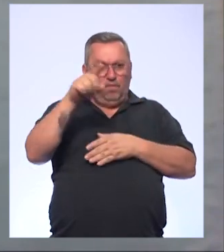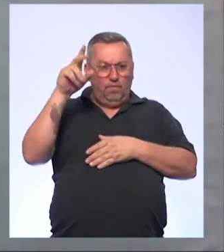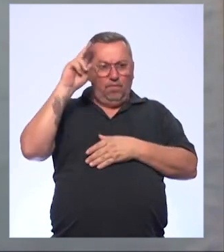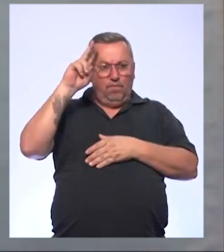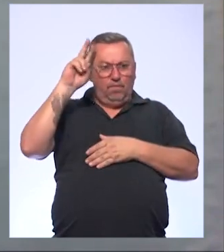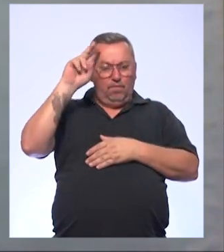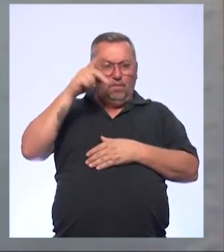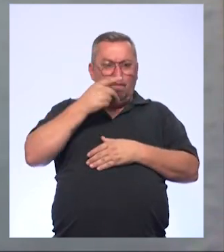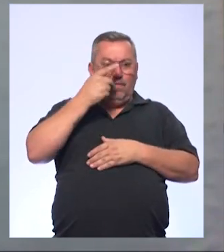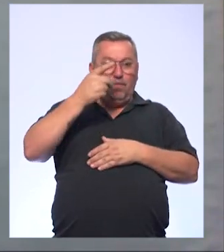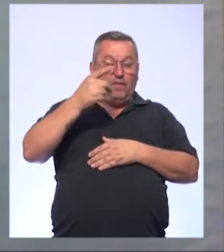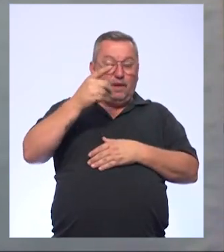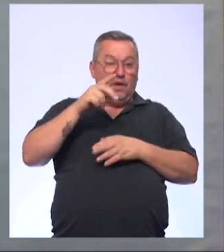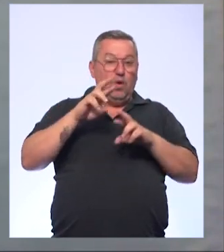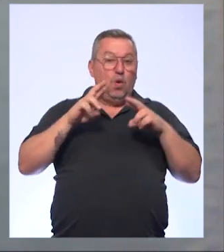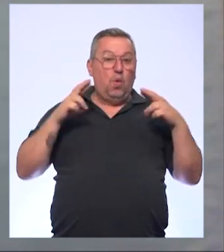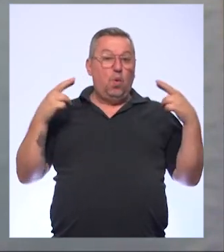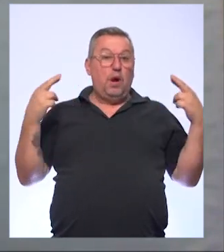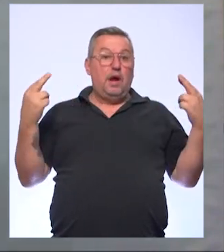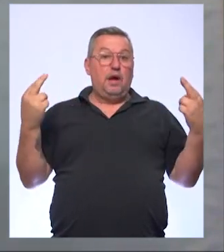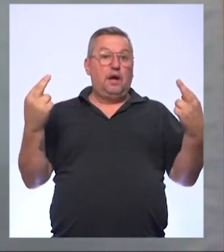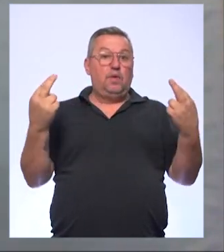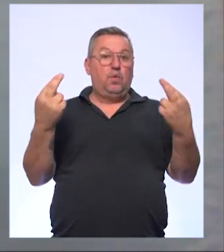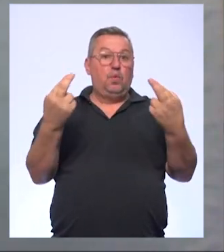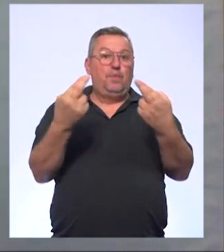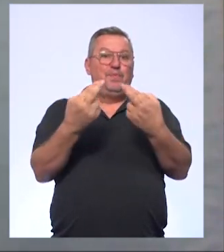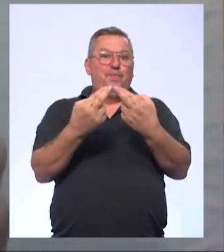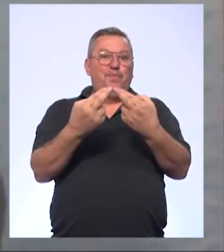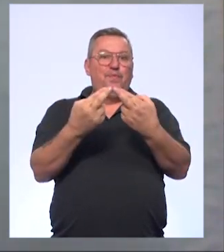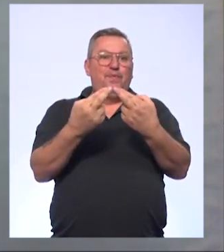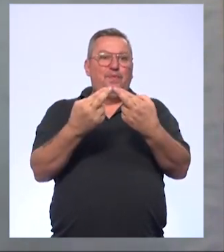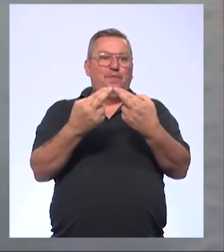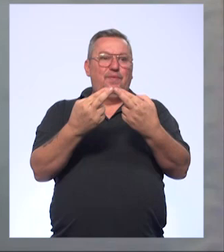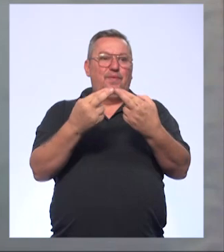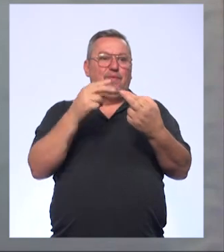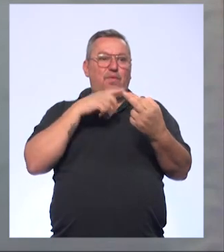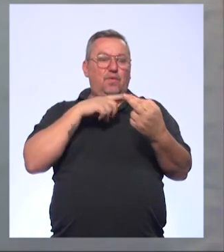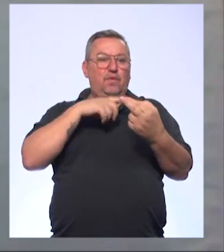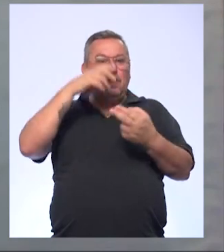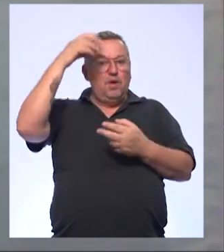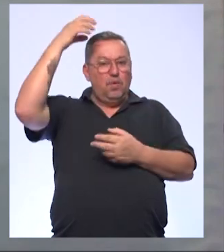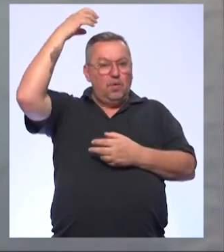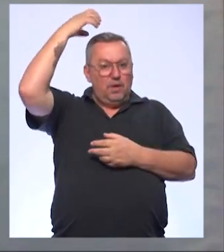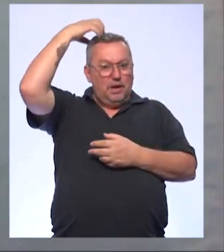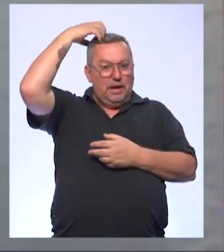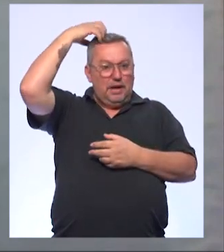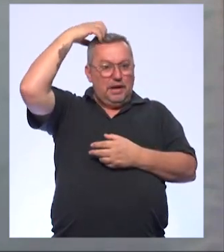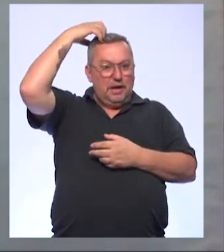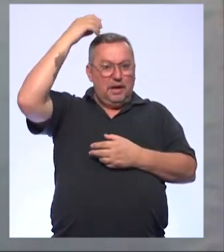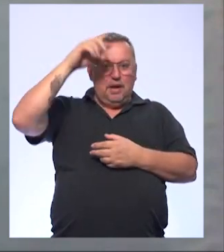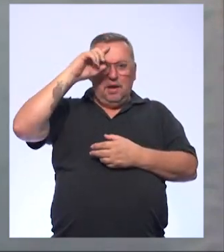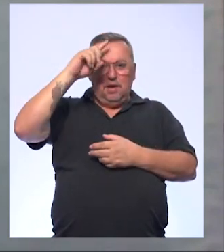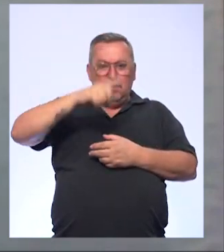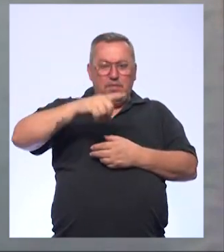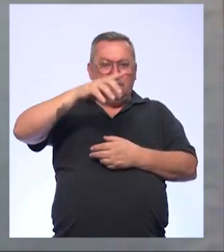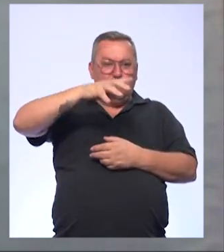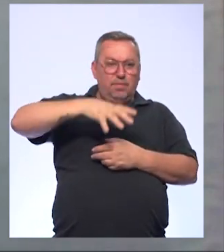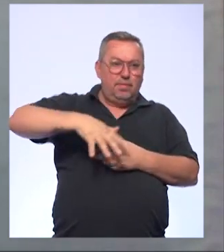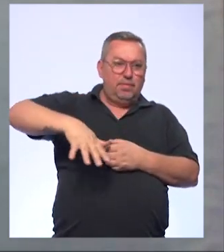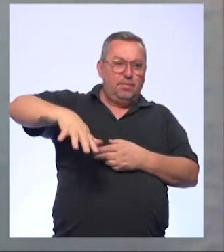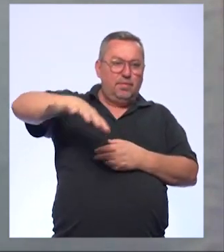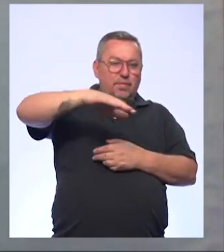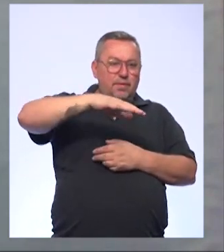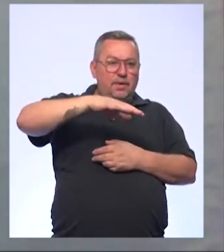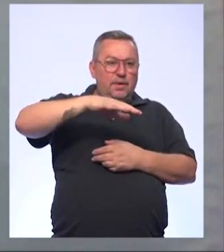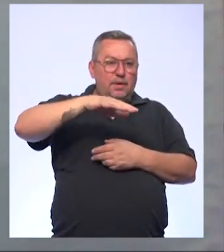que eu falei, ó, o reino, o que é um reino? É quando nós temos um rei que comanda uma terra, e